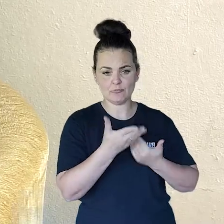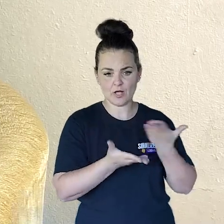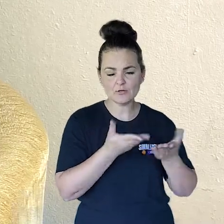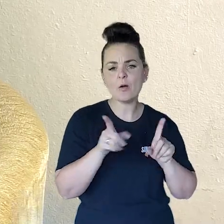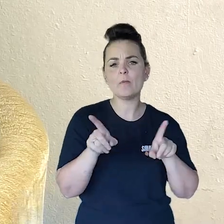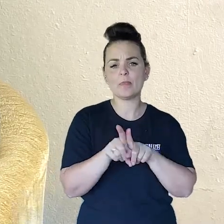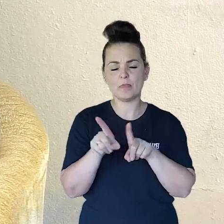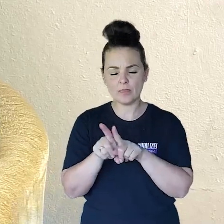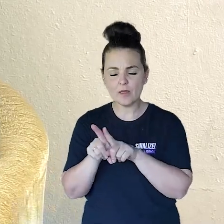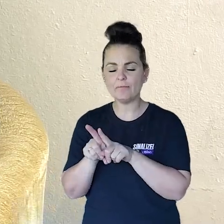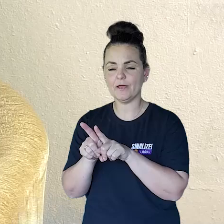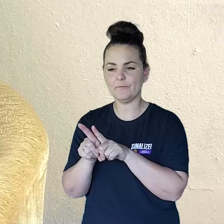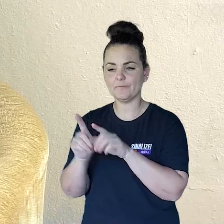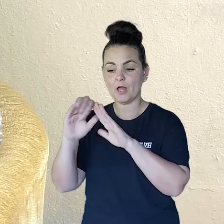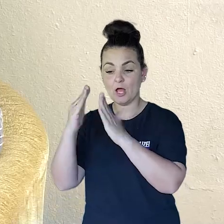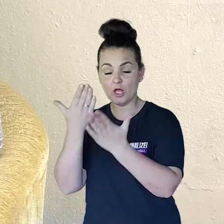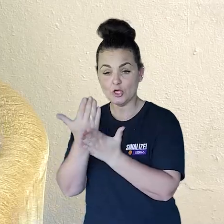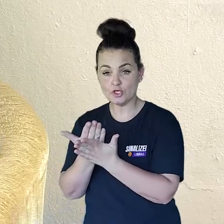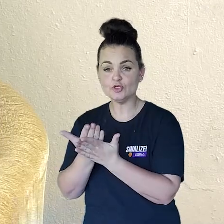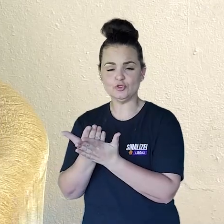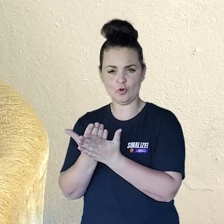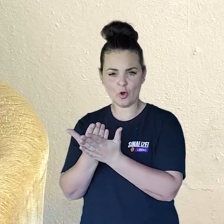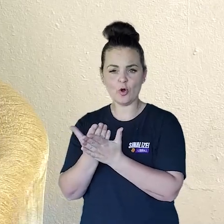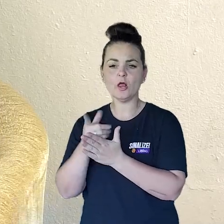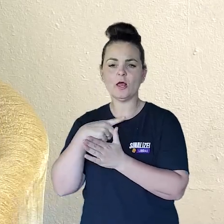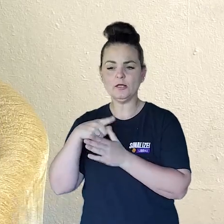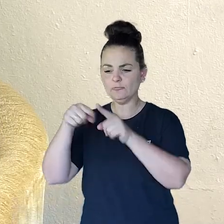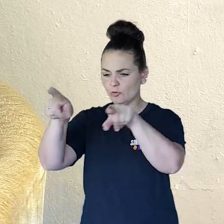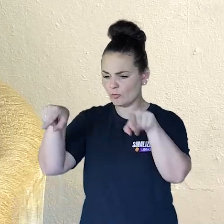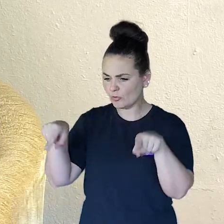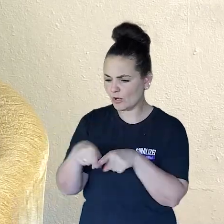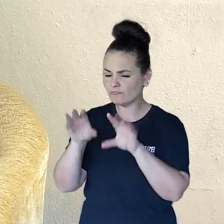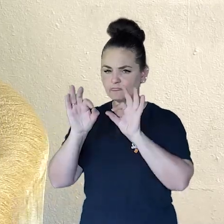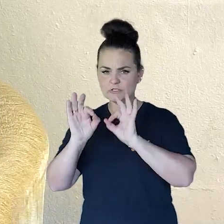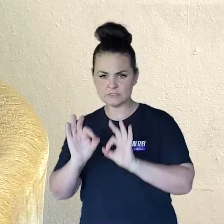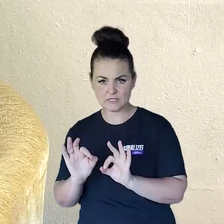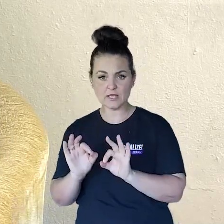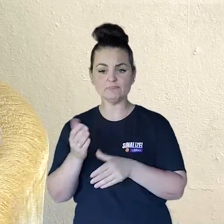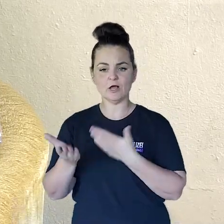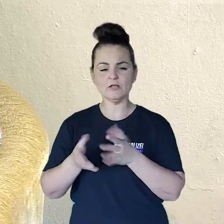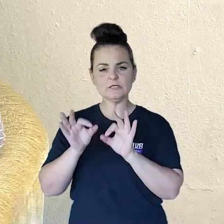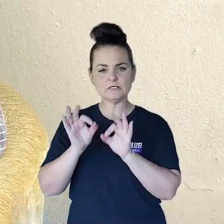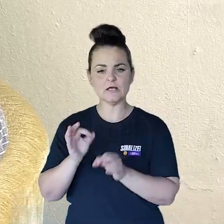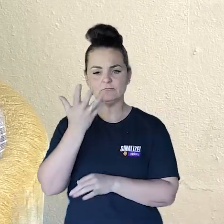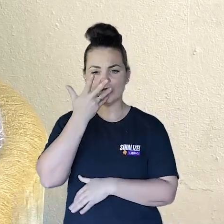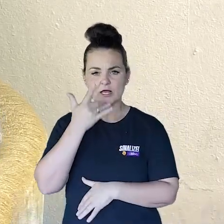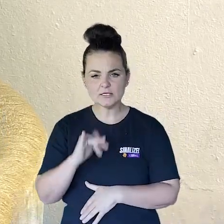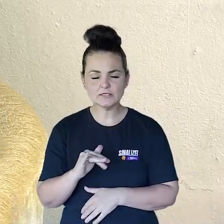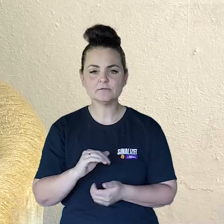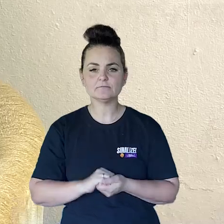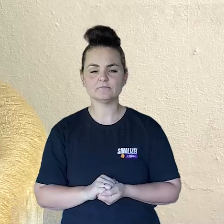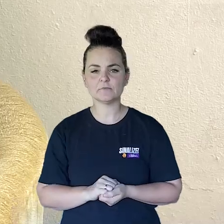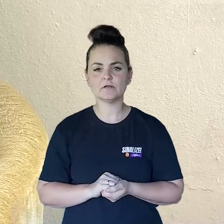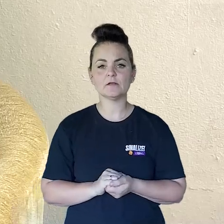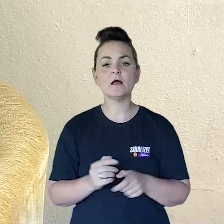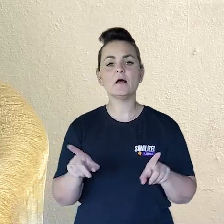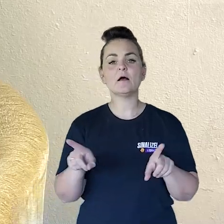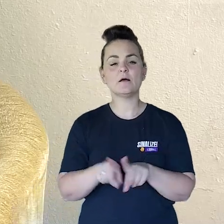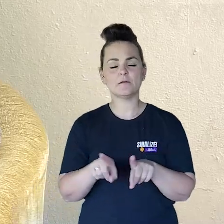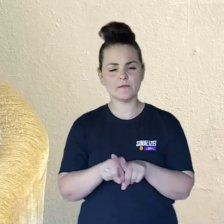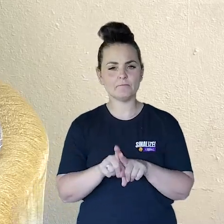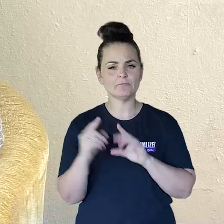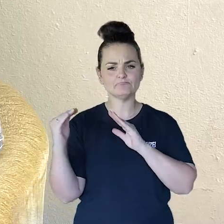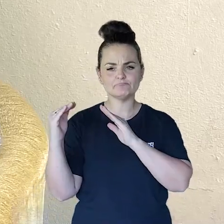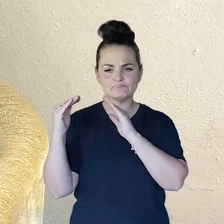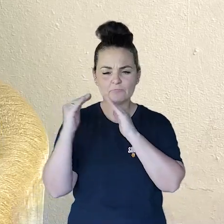uma escola com vagas e com estrutura adequada para atender as nossas crianças, seja um acesso digno na frente da